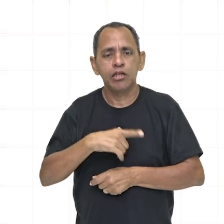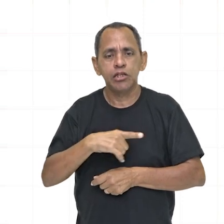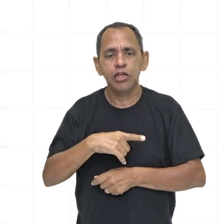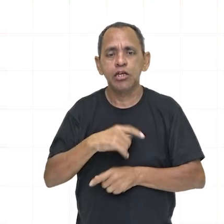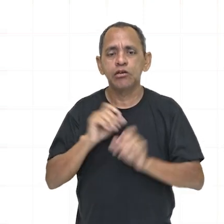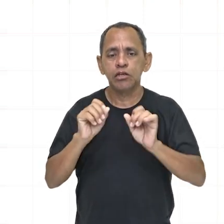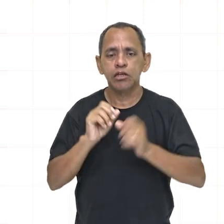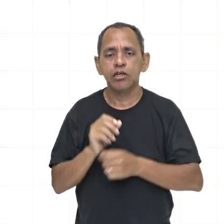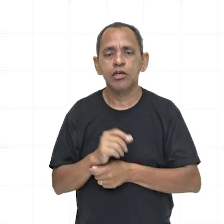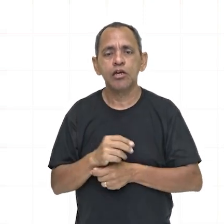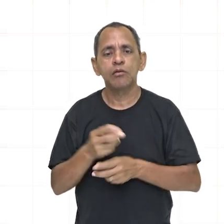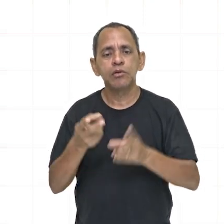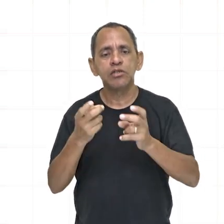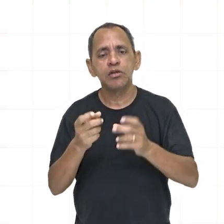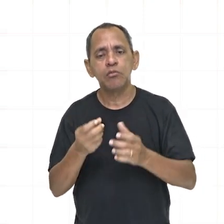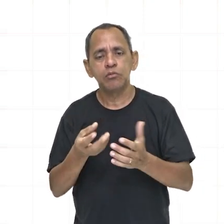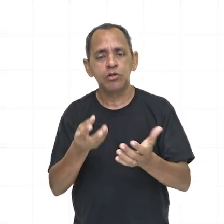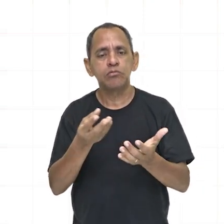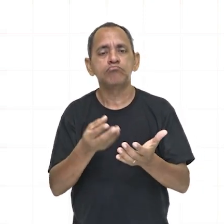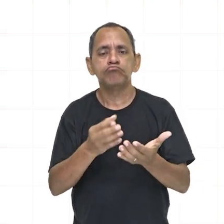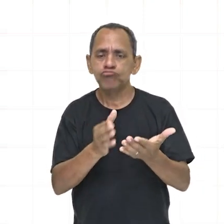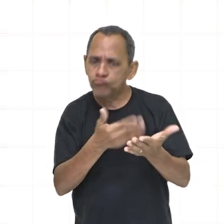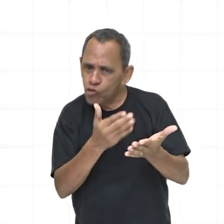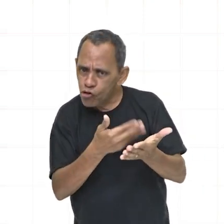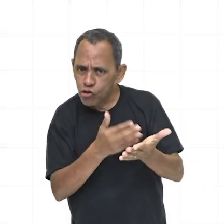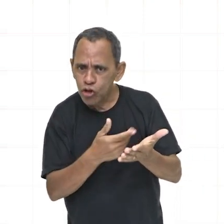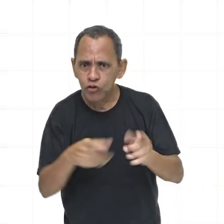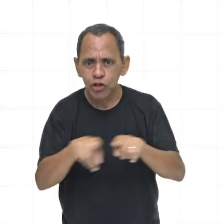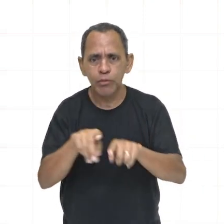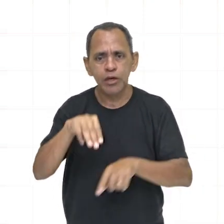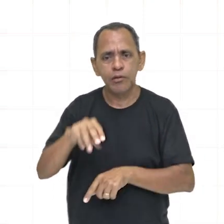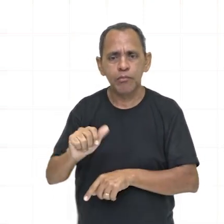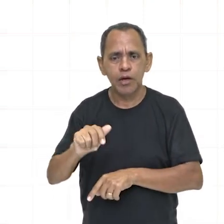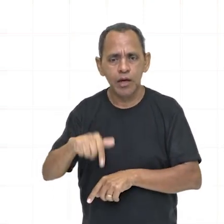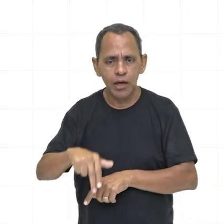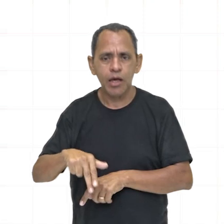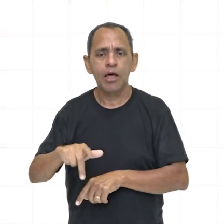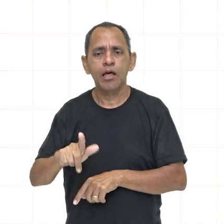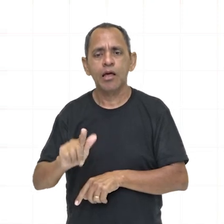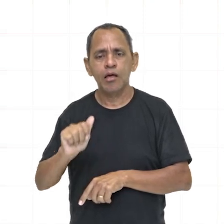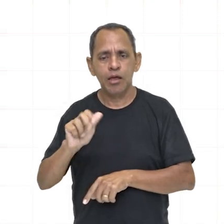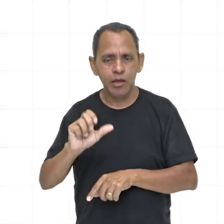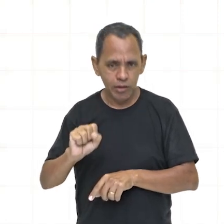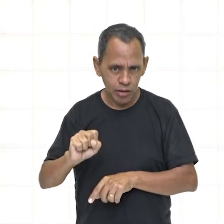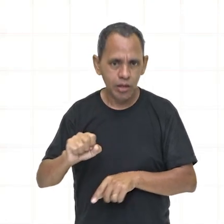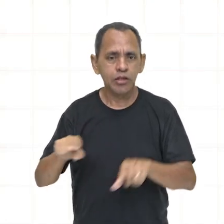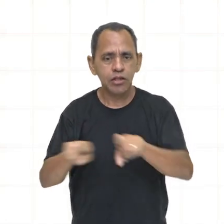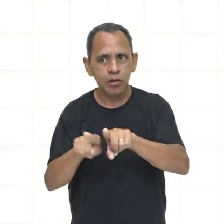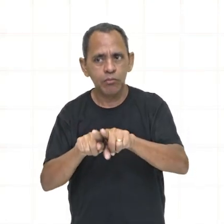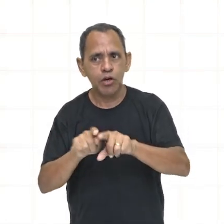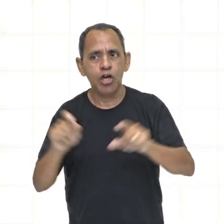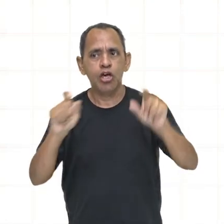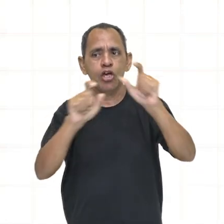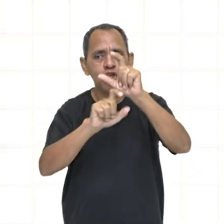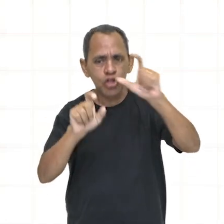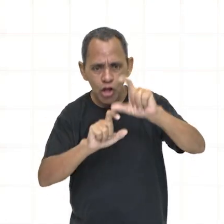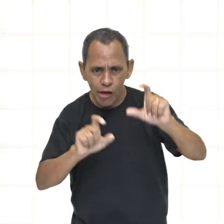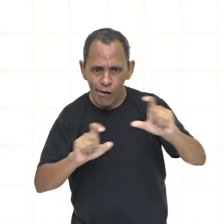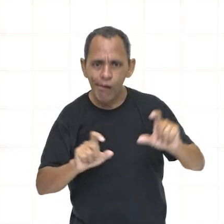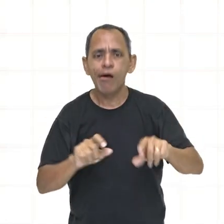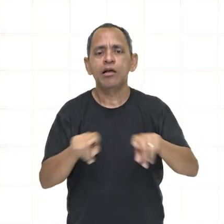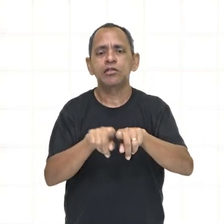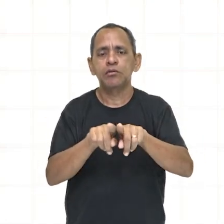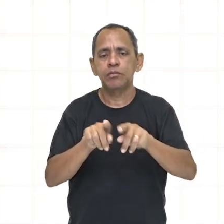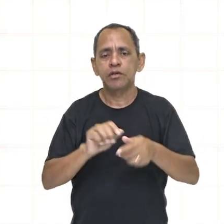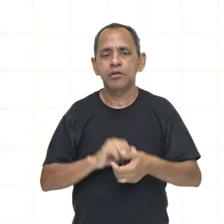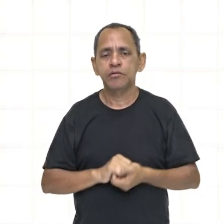ou em material nos mangás, né, e outros tipos de material aí com os quais você tem contato, que os ideogramas,